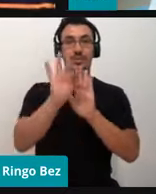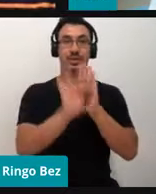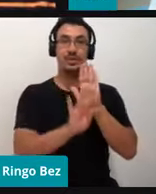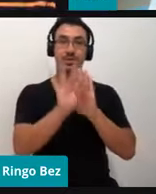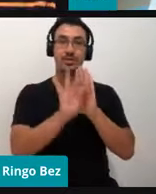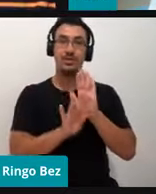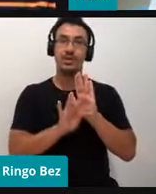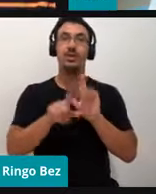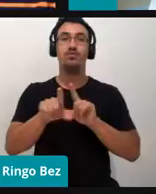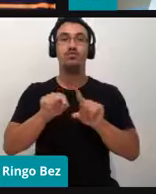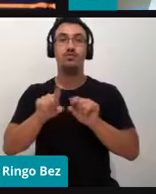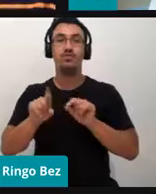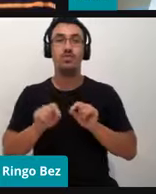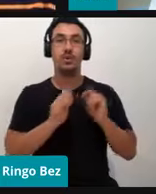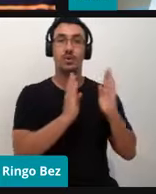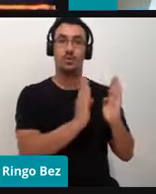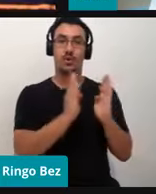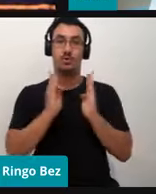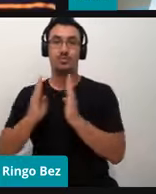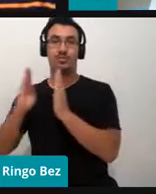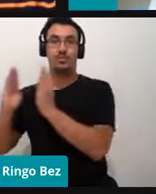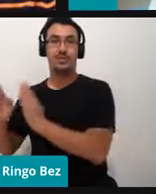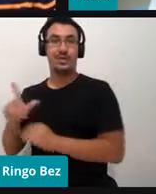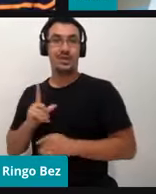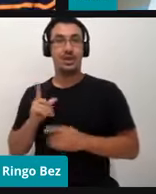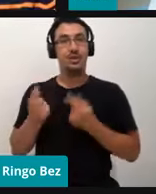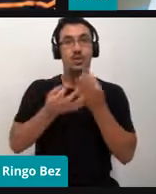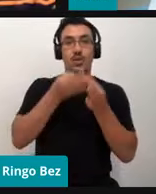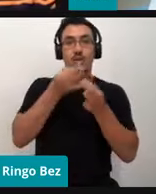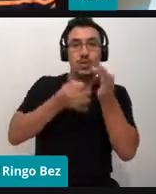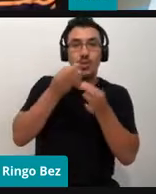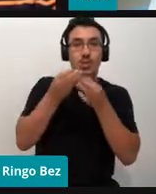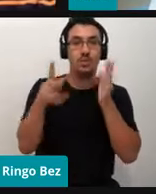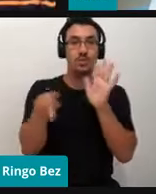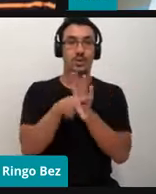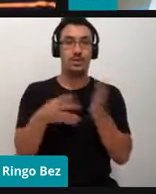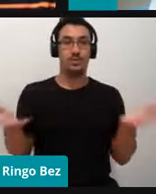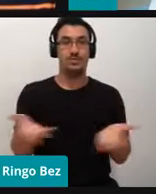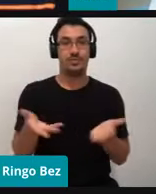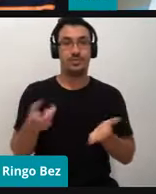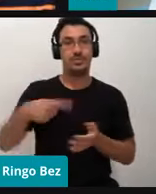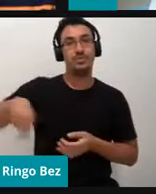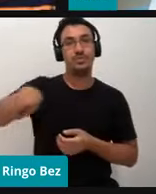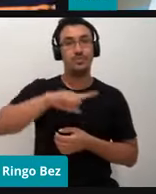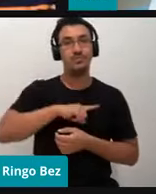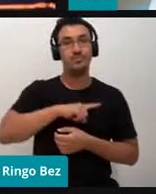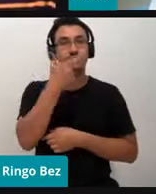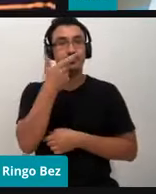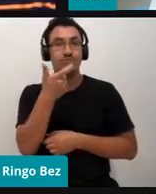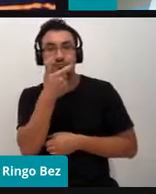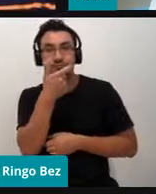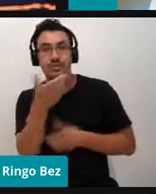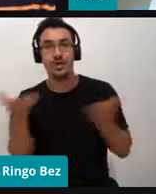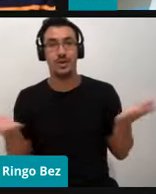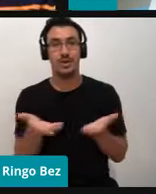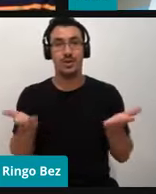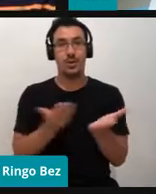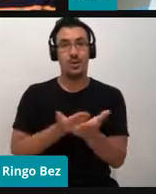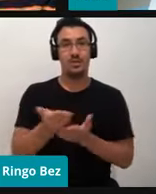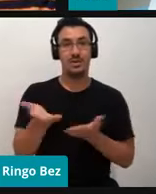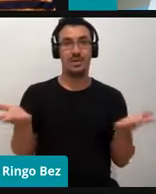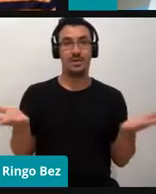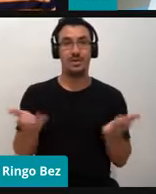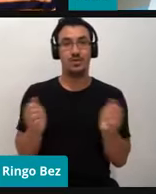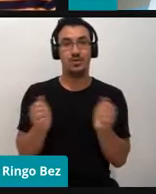alguns blocos de argumentações que vamos trazer aqui para vocês, e hoje começamos agora, né, na verdade, com o professor